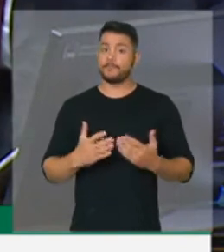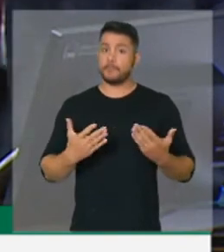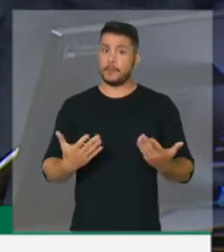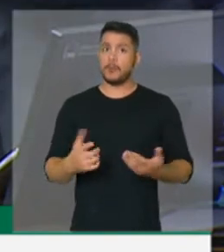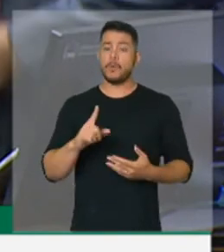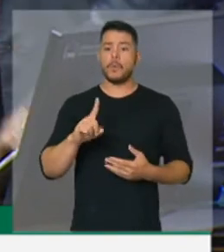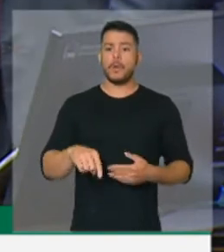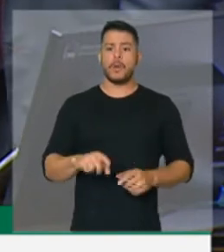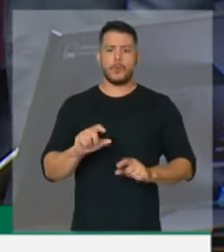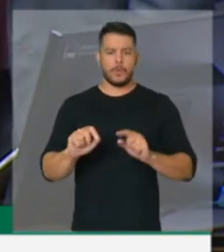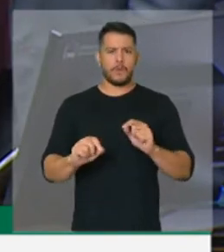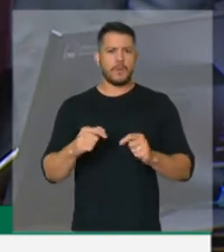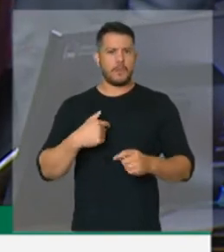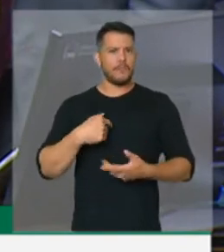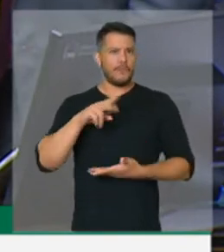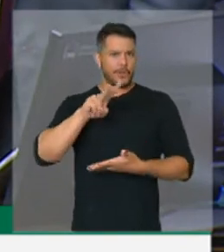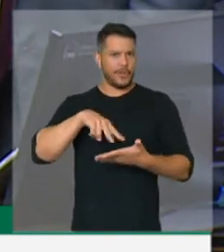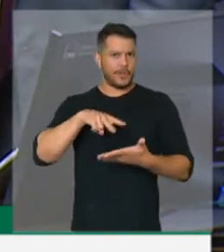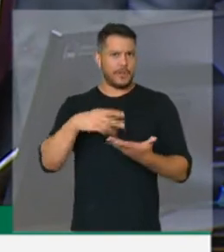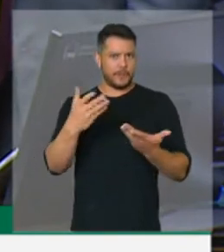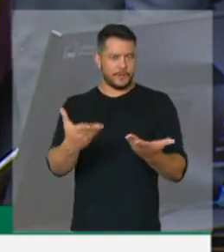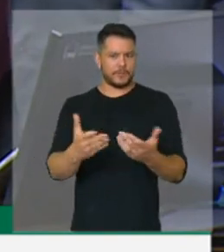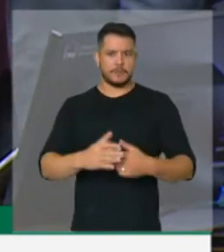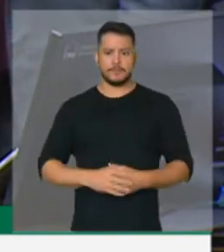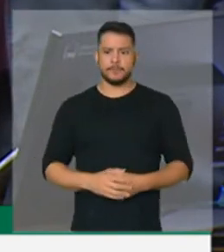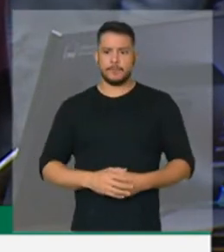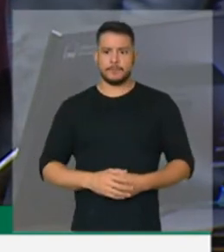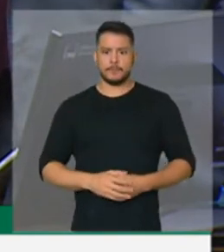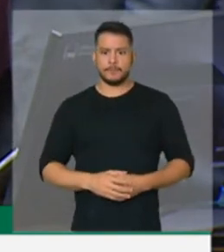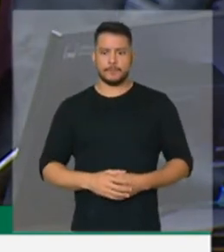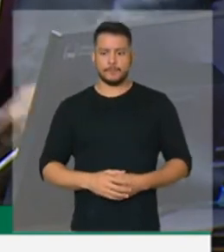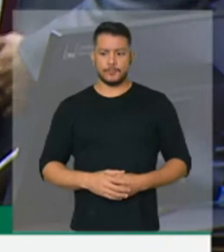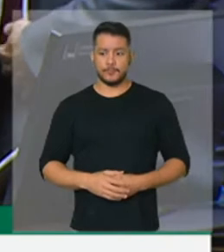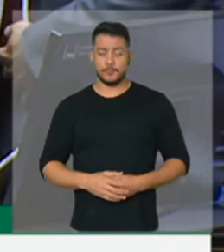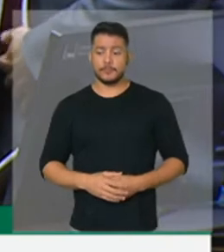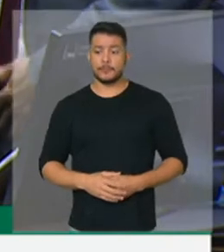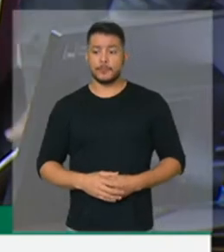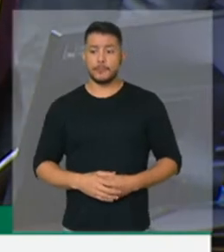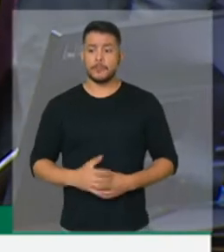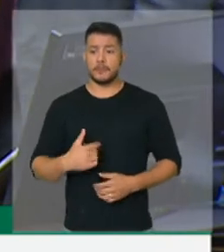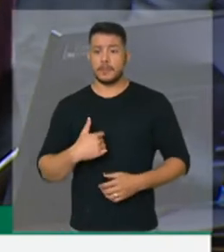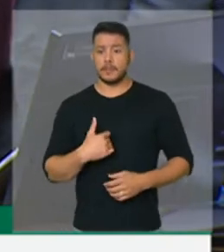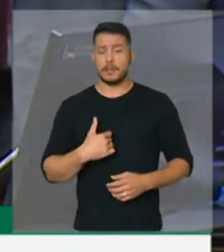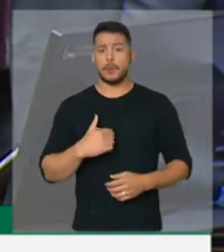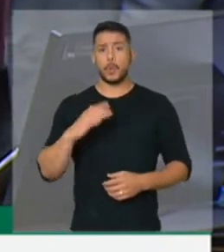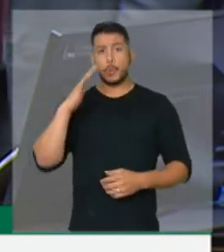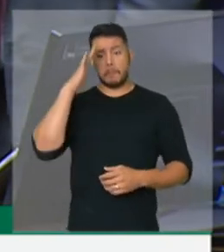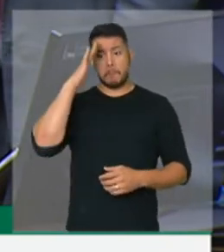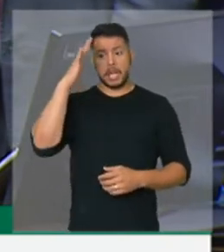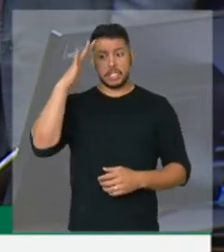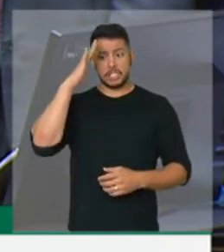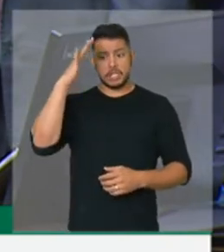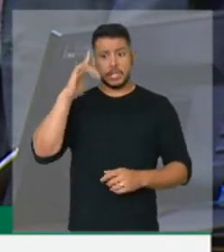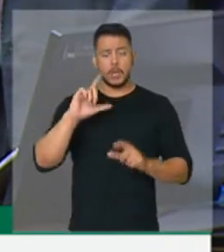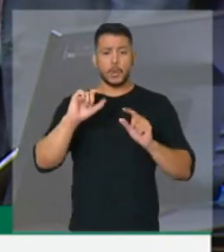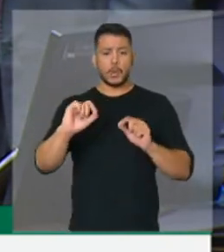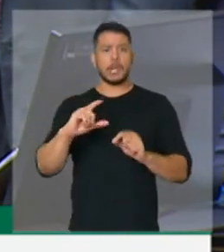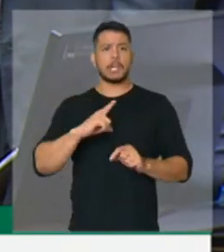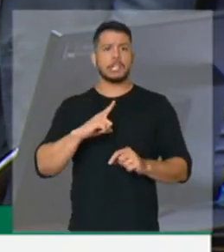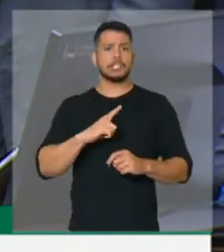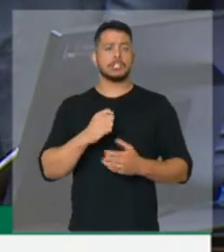emenda. Eu vou só ler para Vossa Excelência entender. Sim. Já, pelo menos, eu imaginei que o relator tinha me dito que havia apoio em todas as